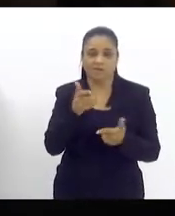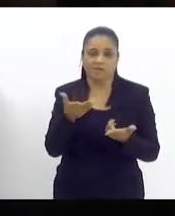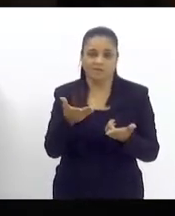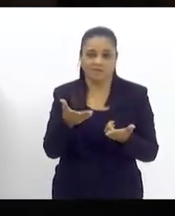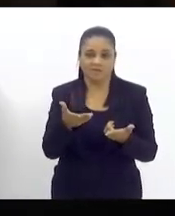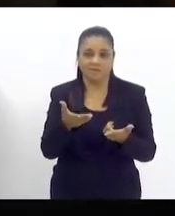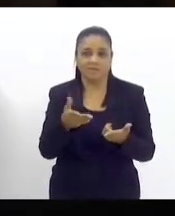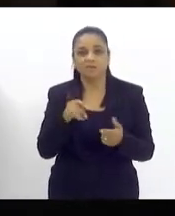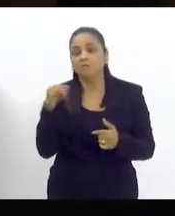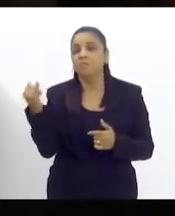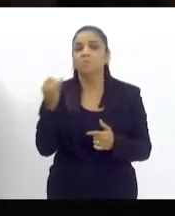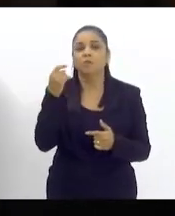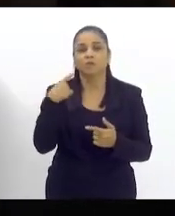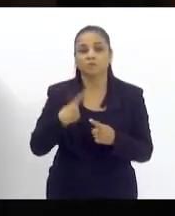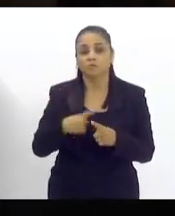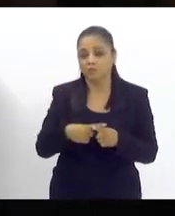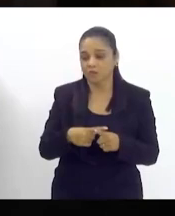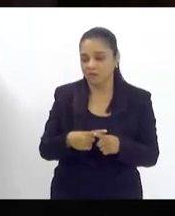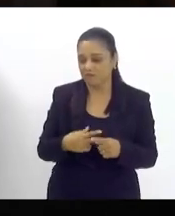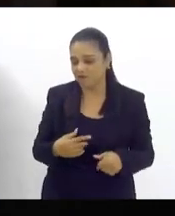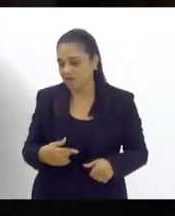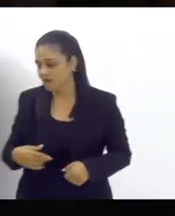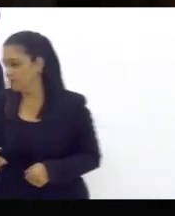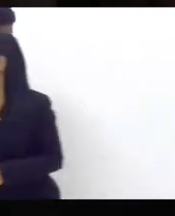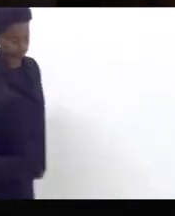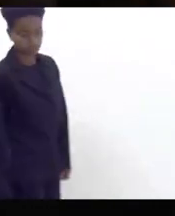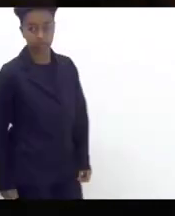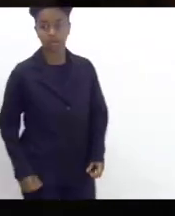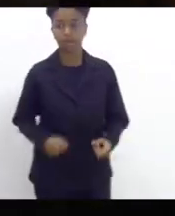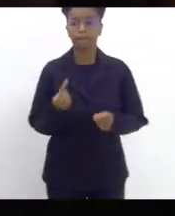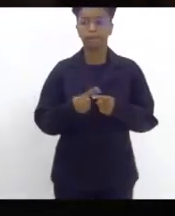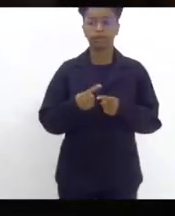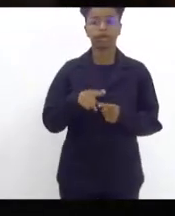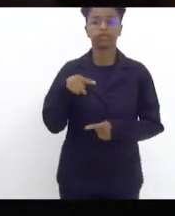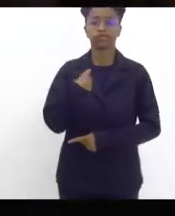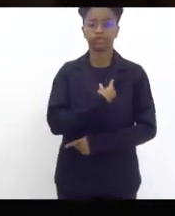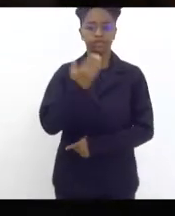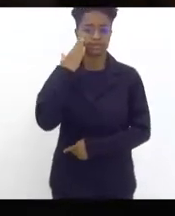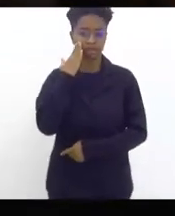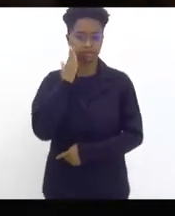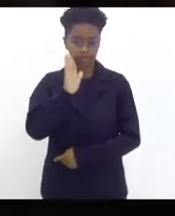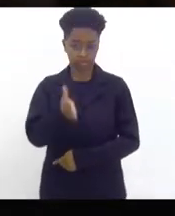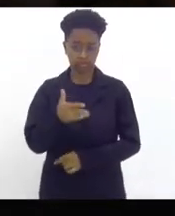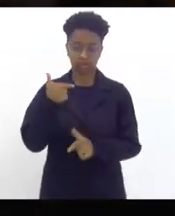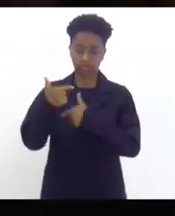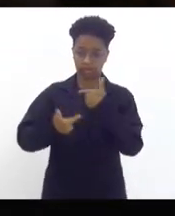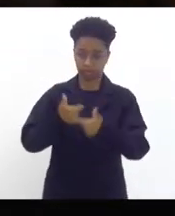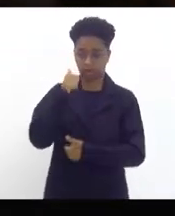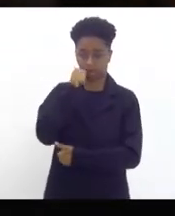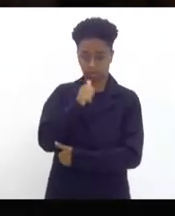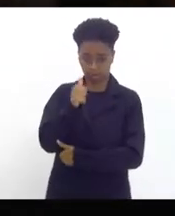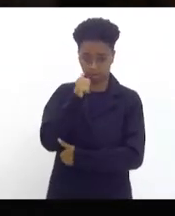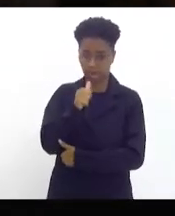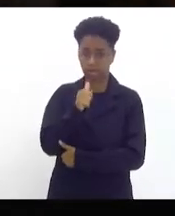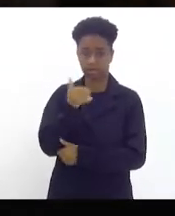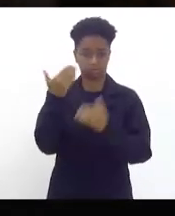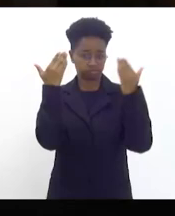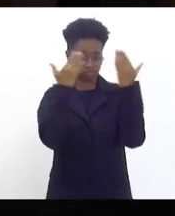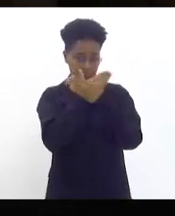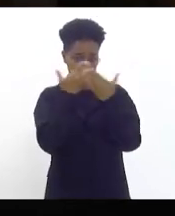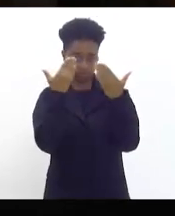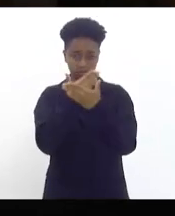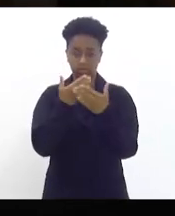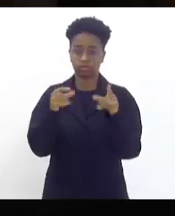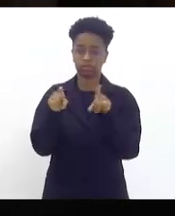é E por que que é tão importante porque nós sabemos que o trabalho das mulheres ele tem sido invisibilizado e